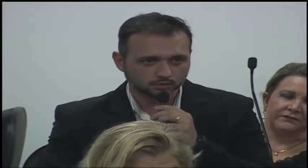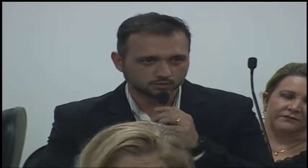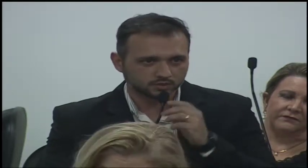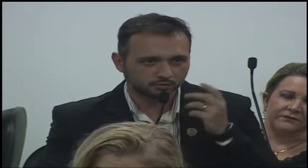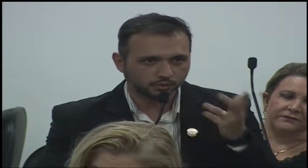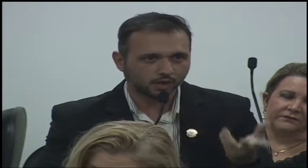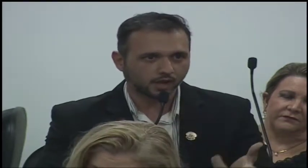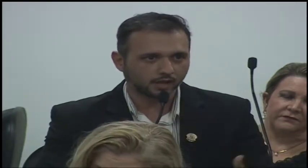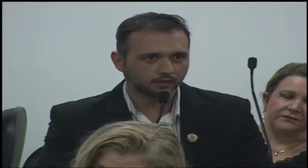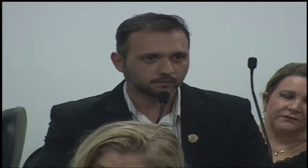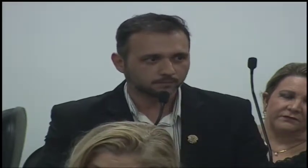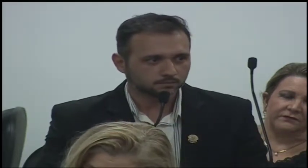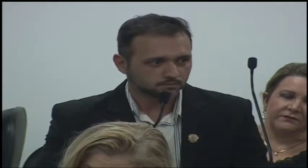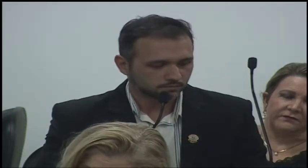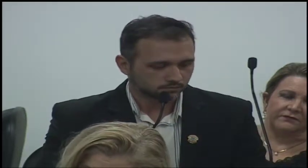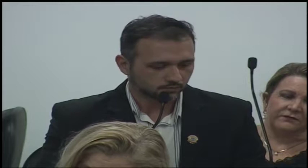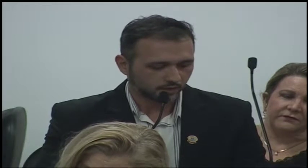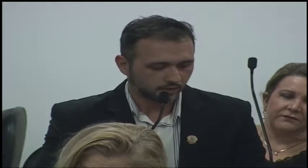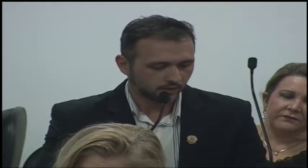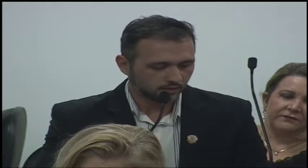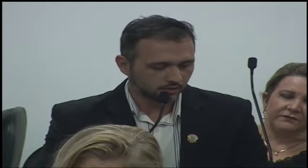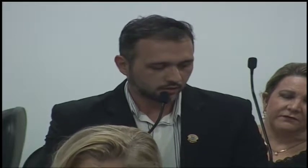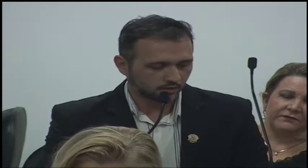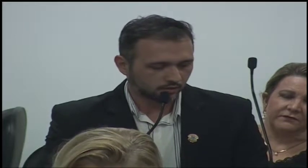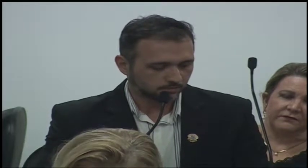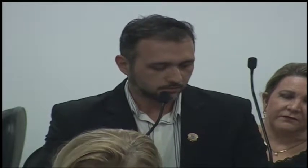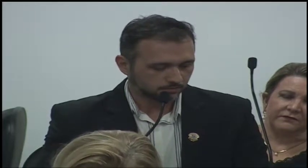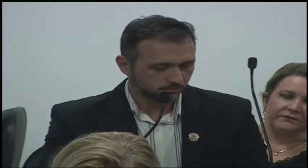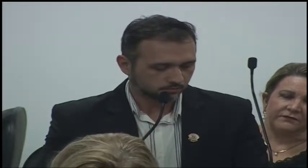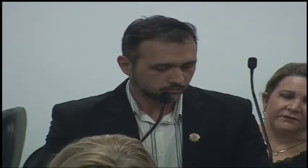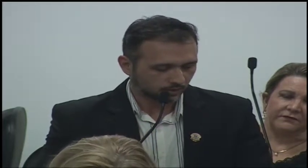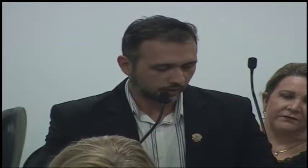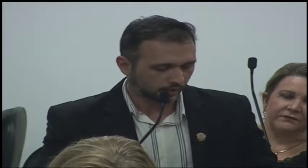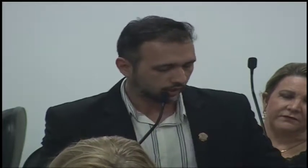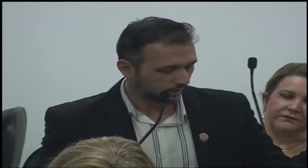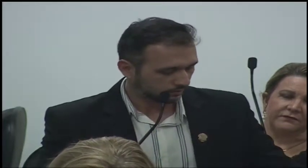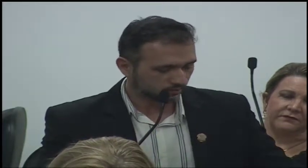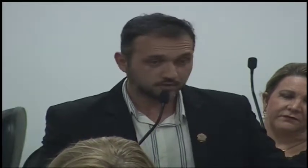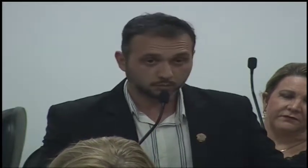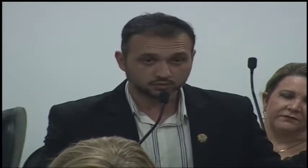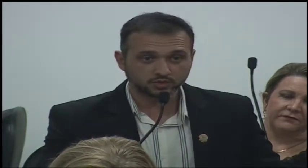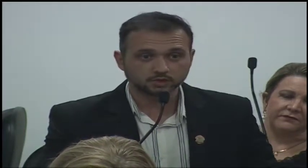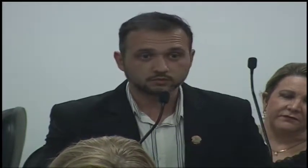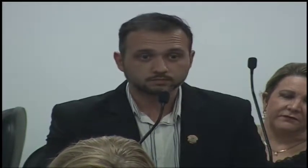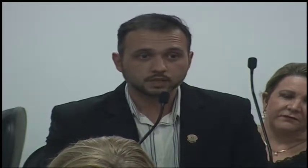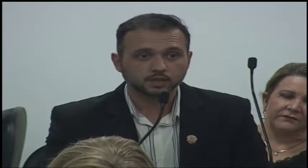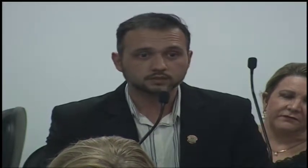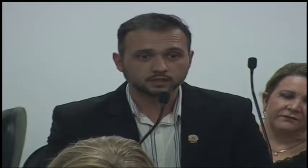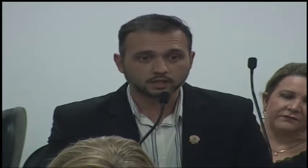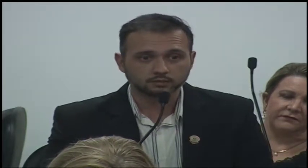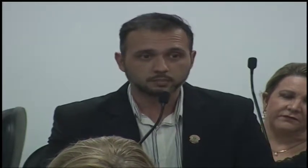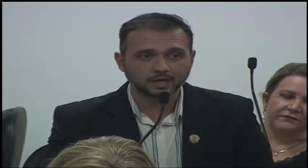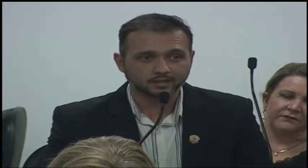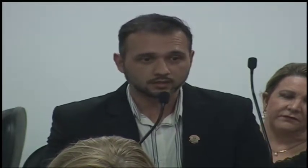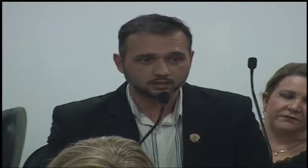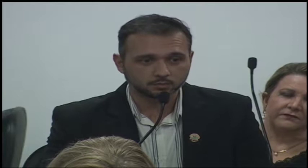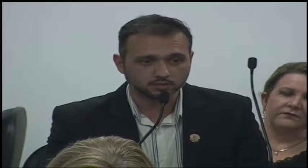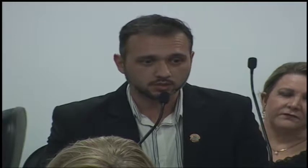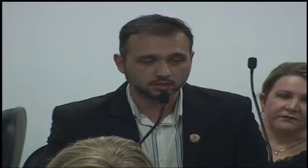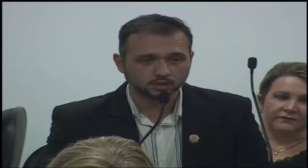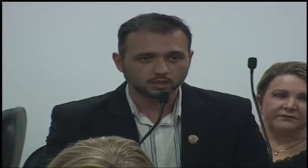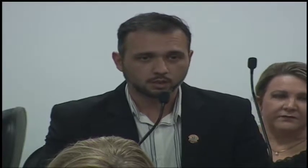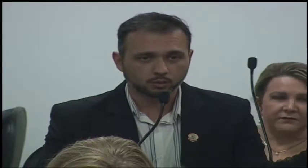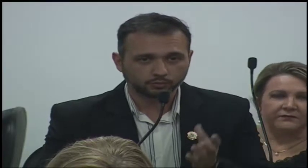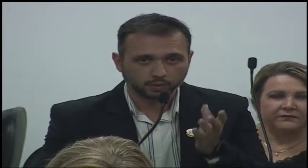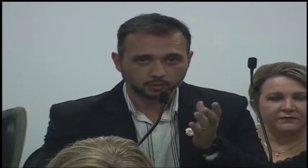São condições que vão além, né, e que nós temos sim que entrar no debate, temos